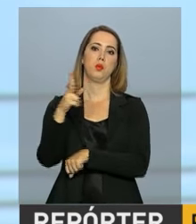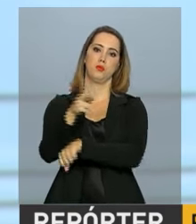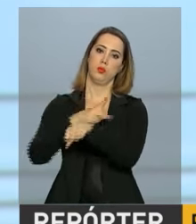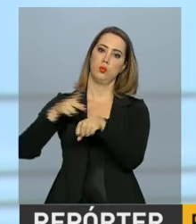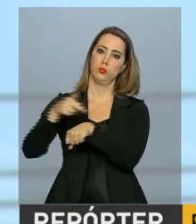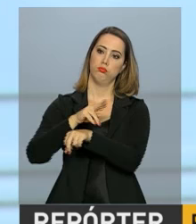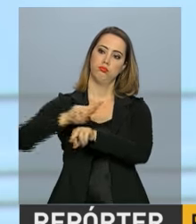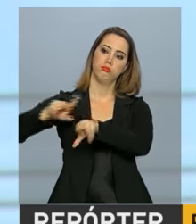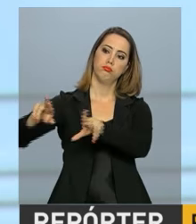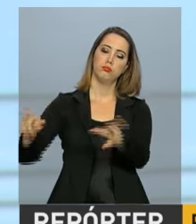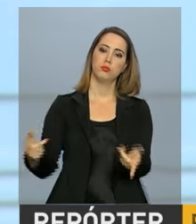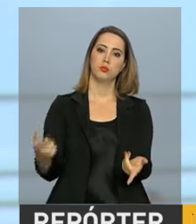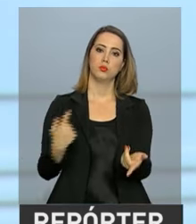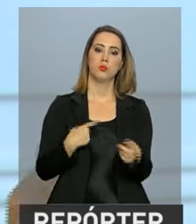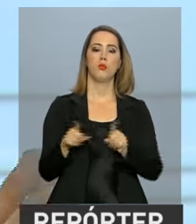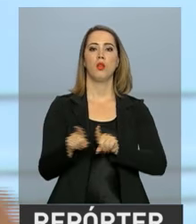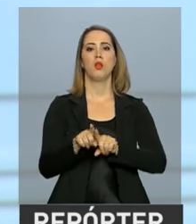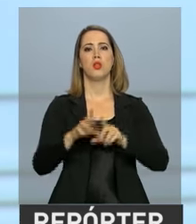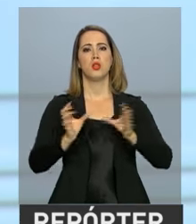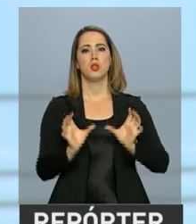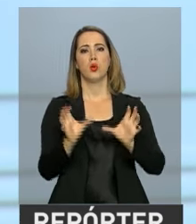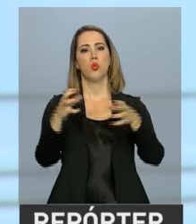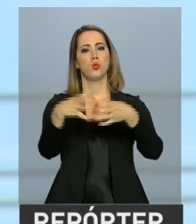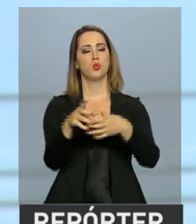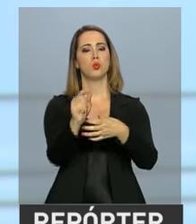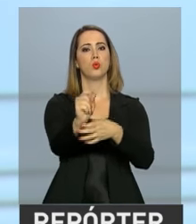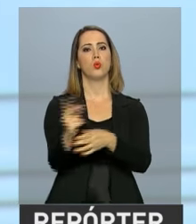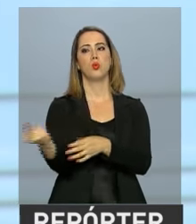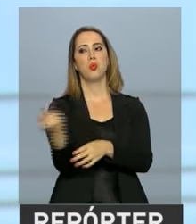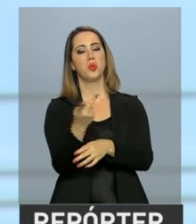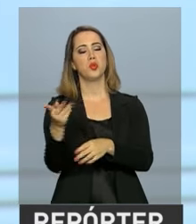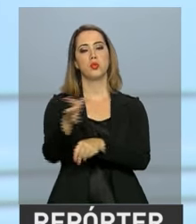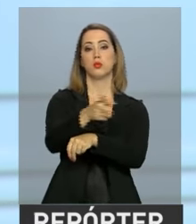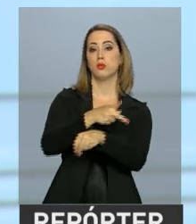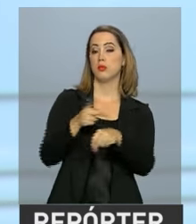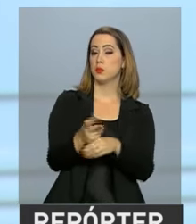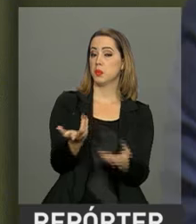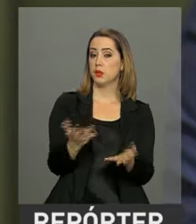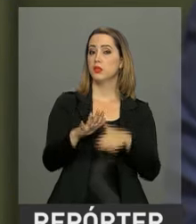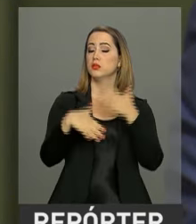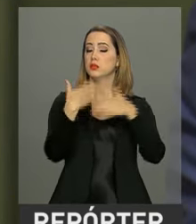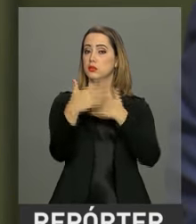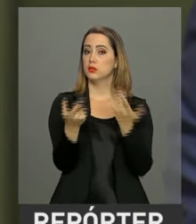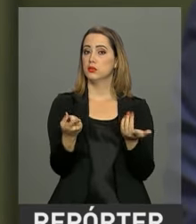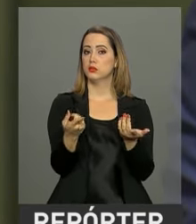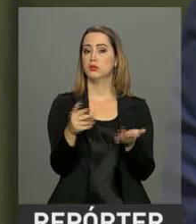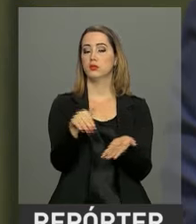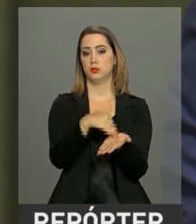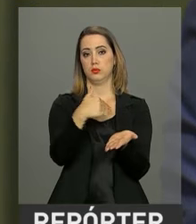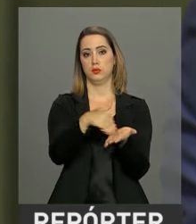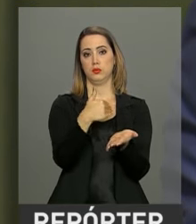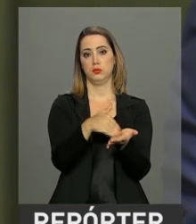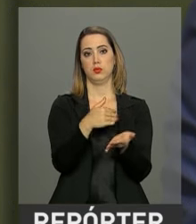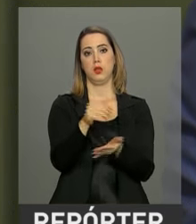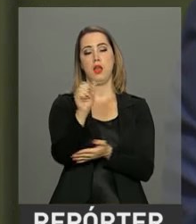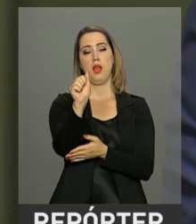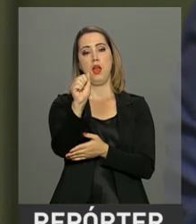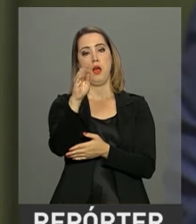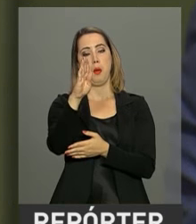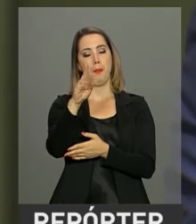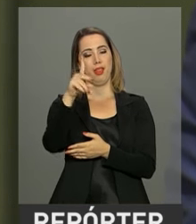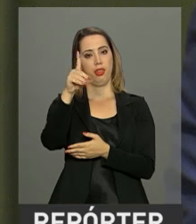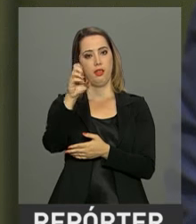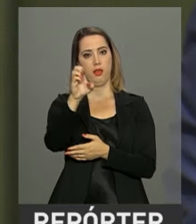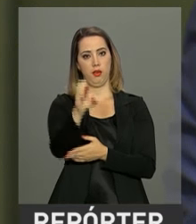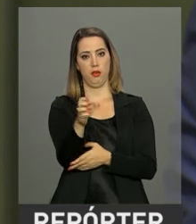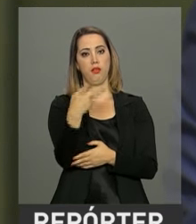multilaterais de desenvolvimento, algumas agências bilaterais de alguns de países envolvidos. O secretário executivo da ABDE defende